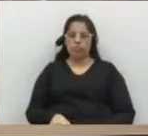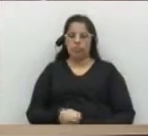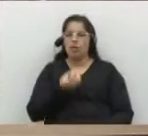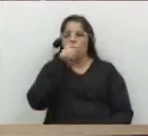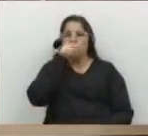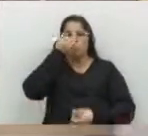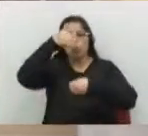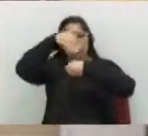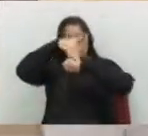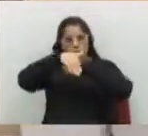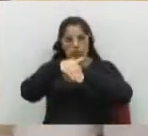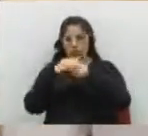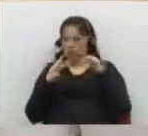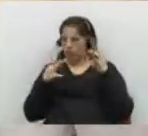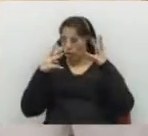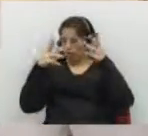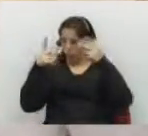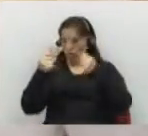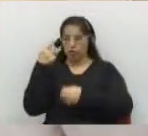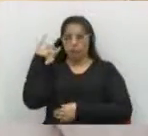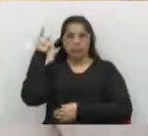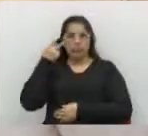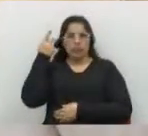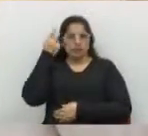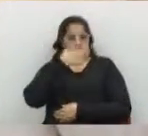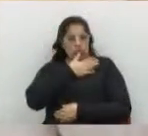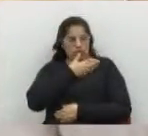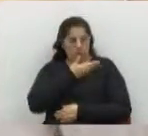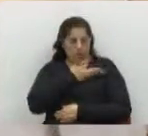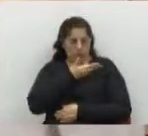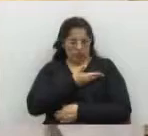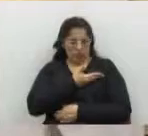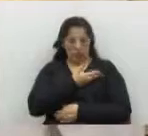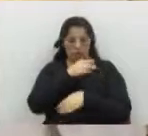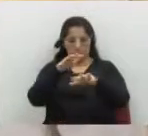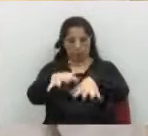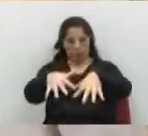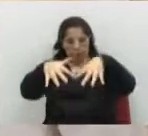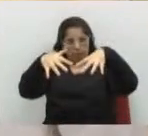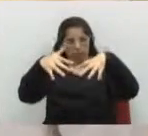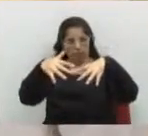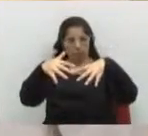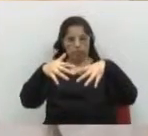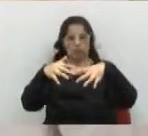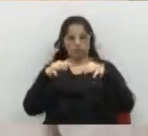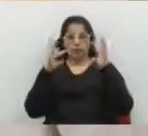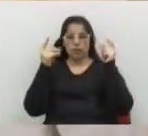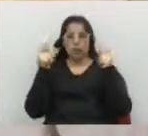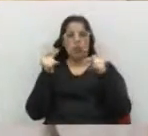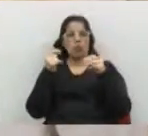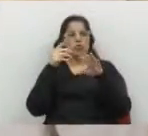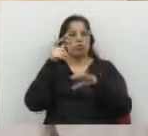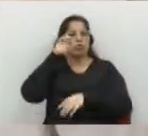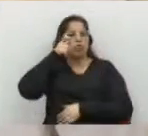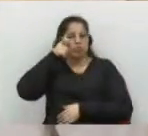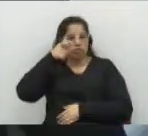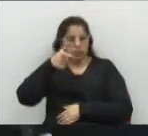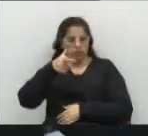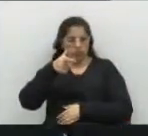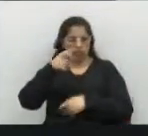Boa noite a todos nobres, boa noite a todos presentes, todos que estão ouvindo pela rádio e pela